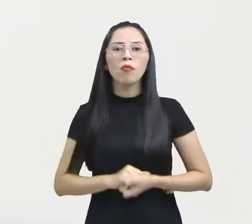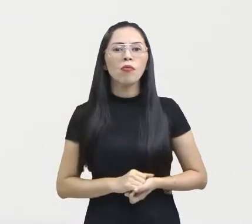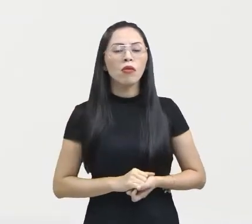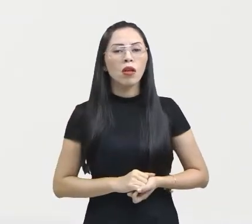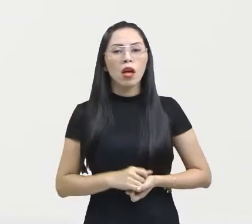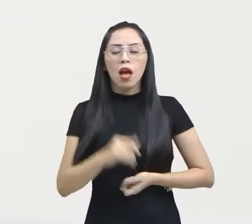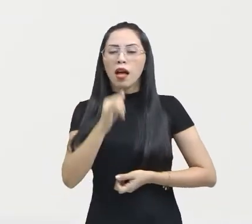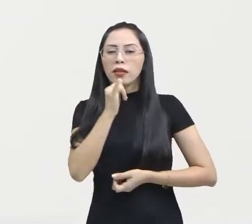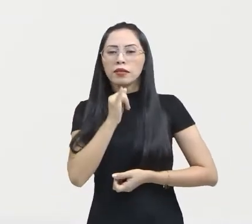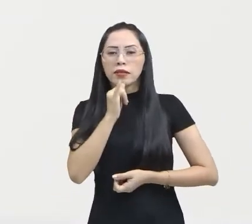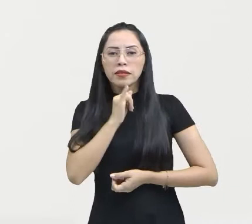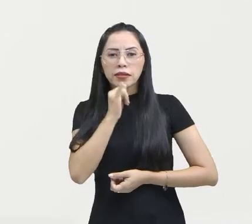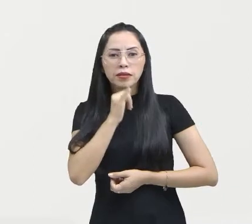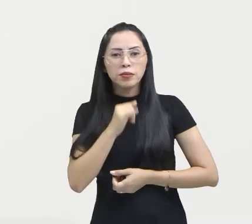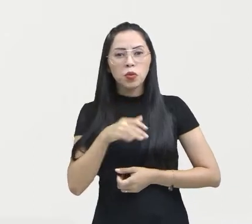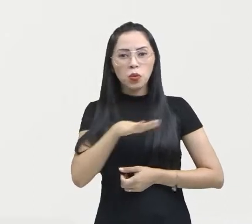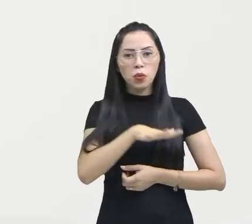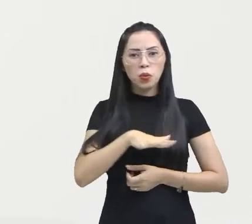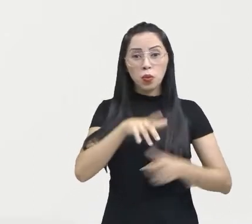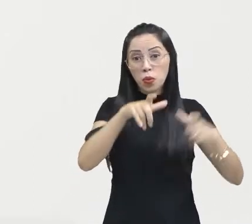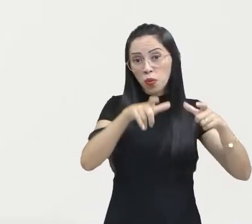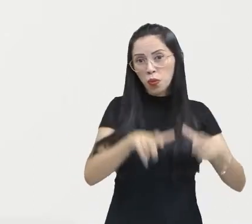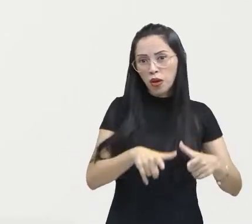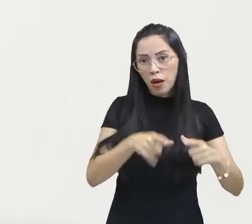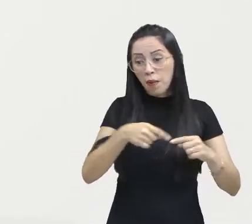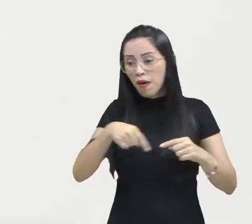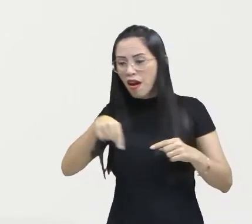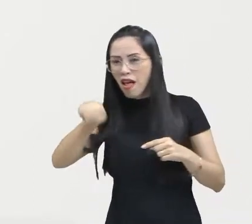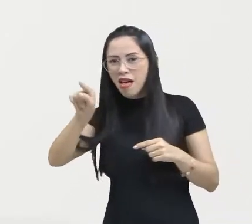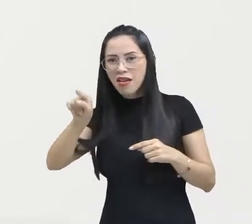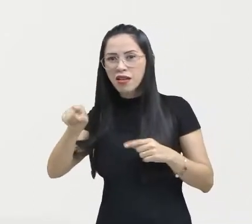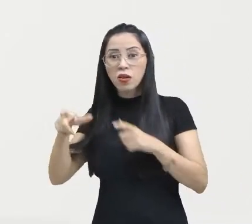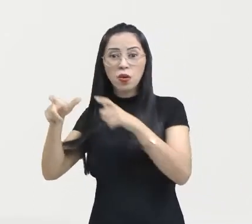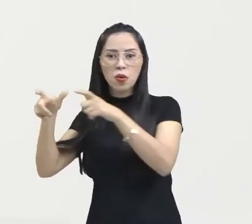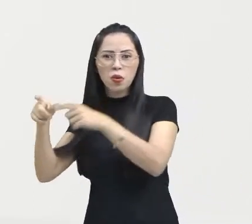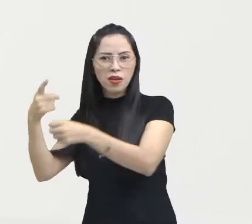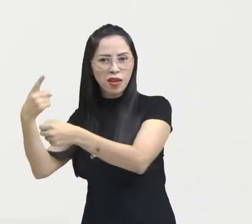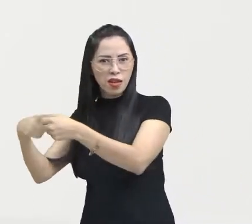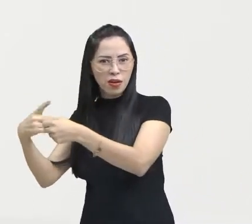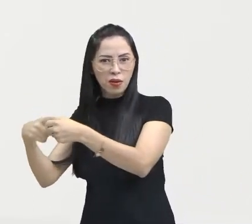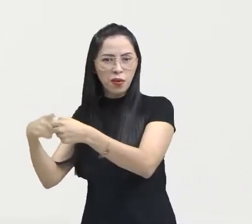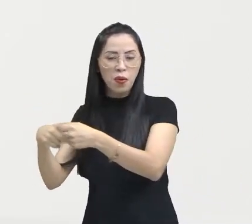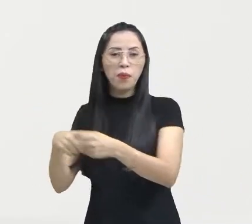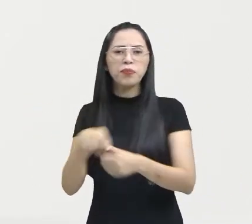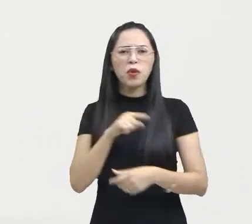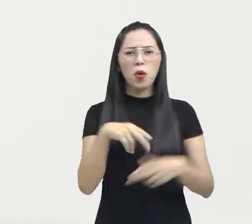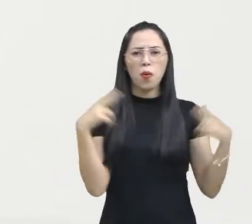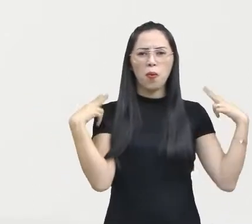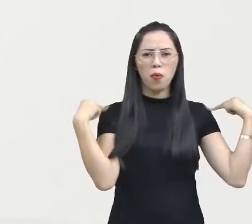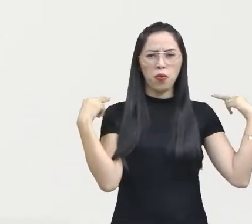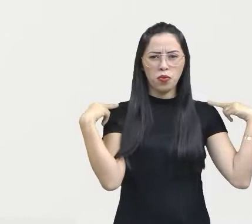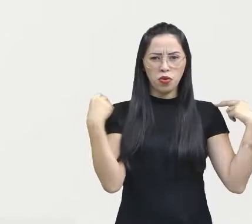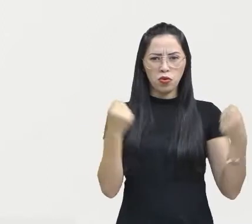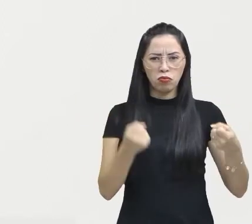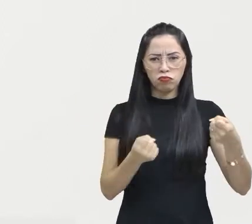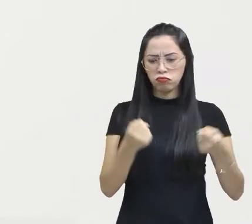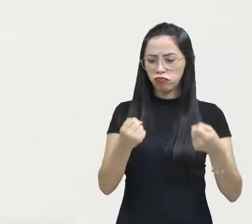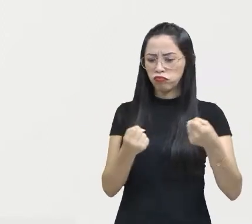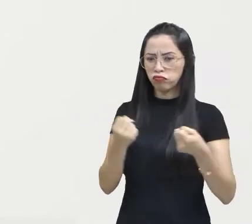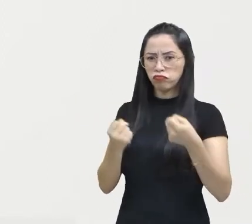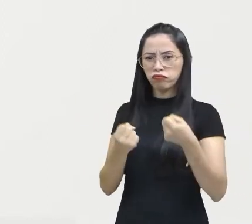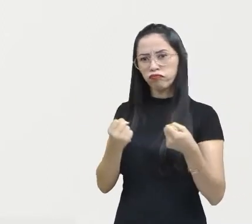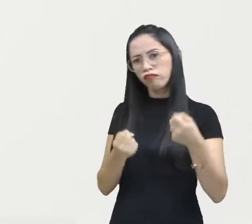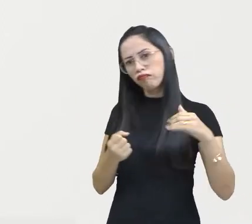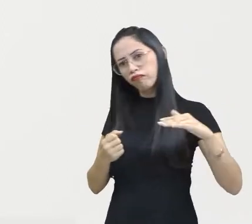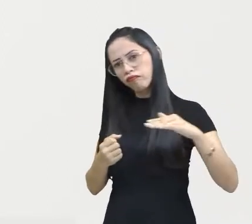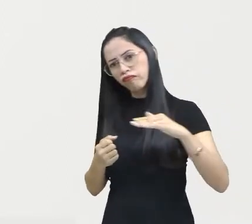uma cidade A para a cidade B, o motorista de um automóvel levou 1 hora e